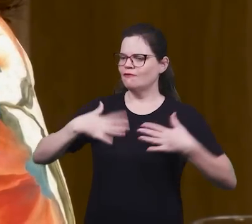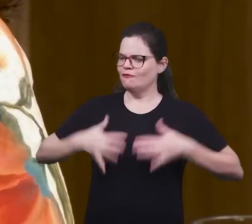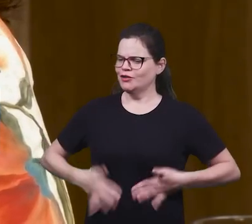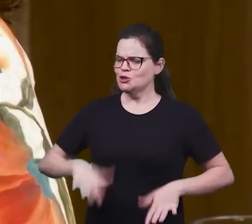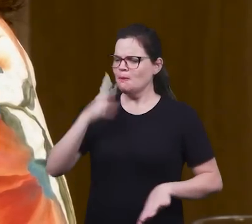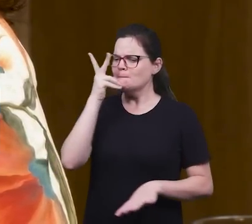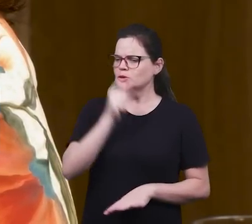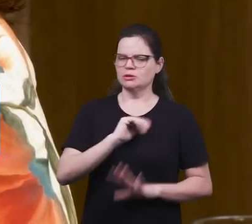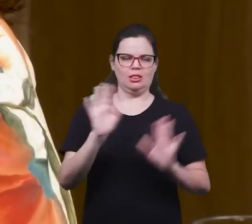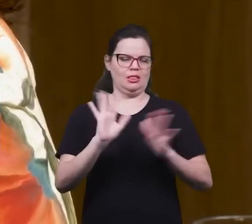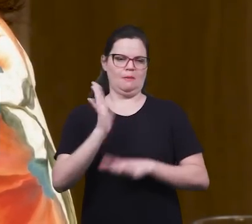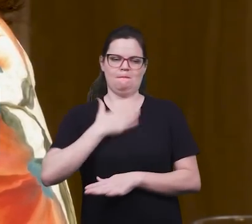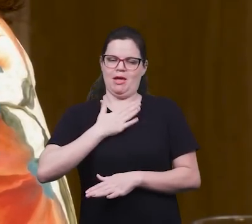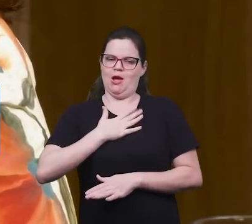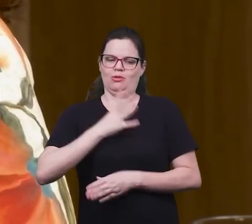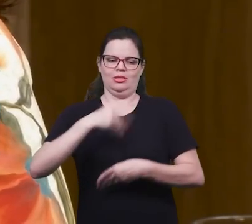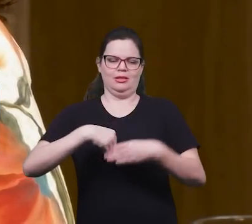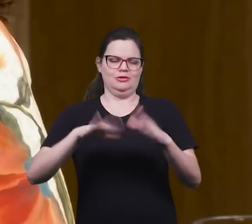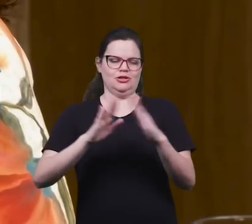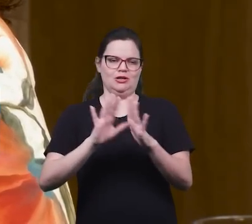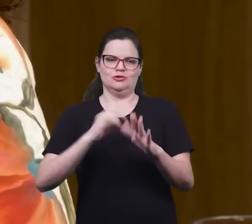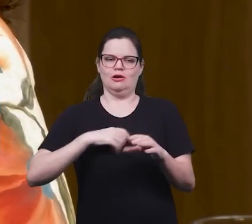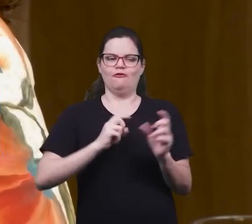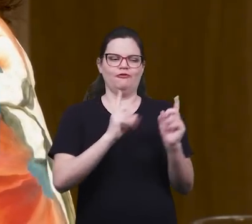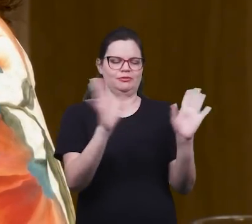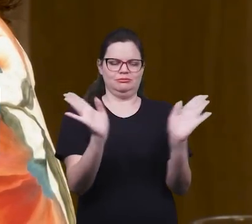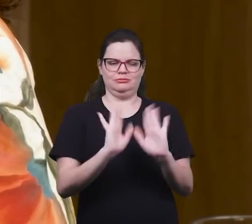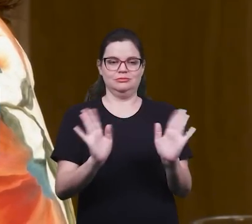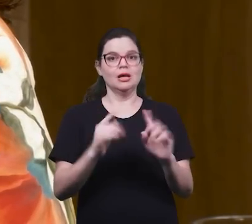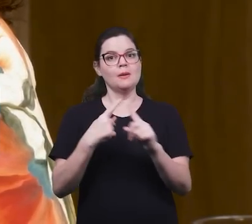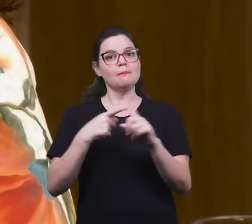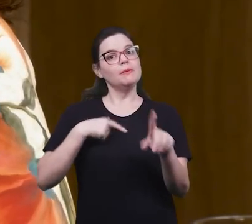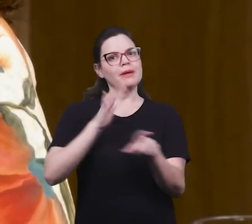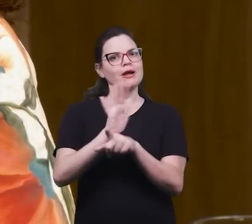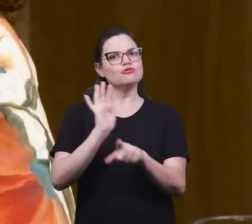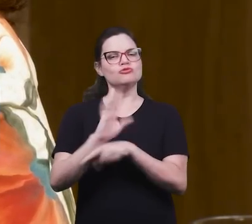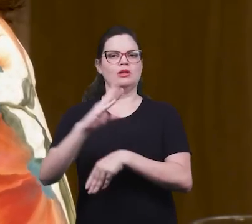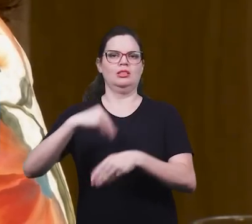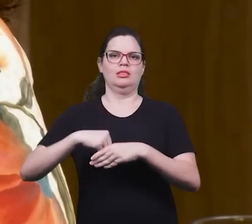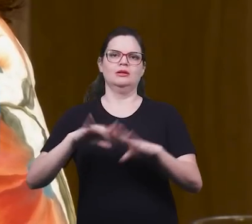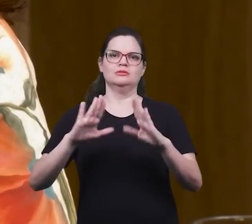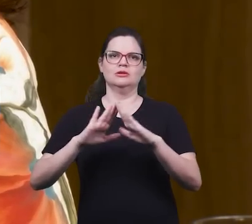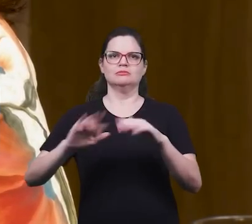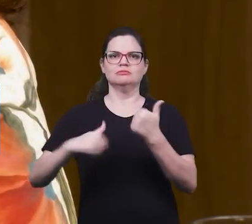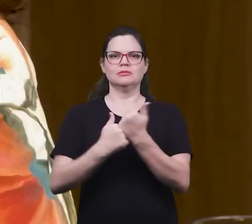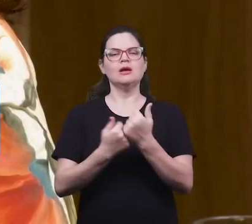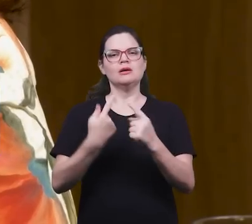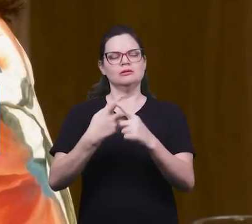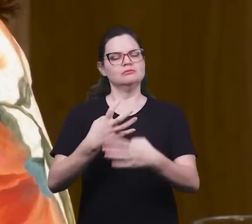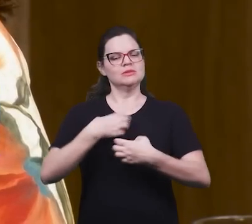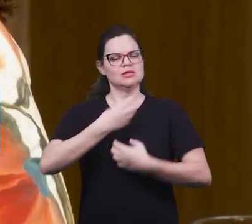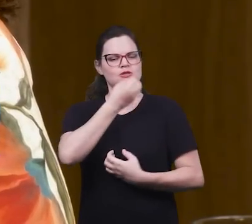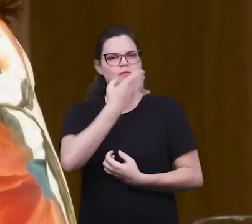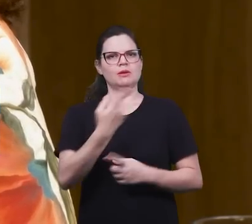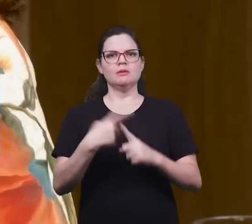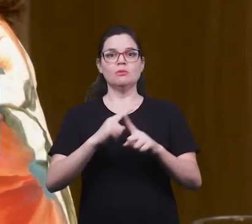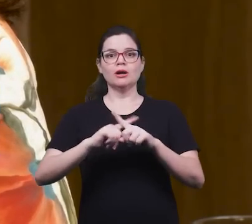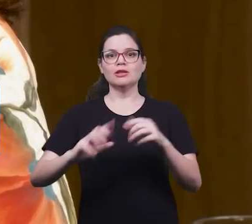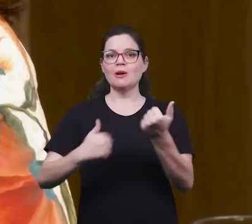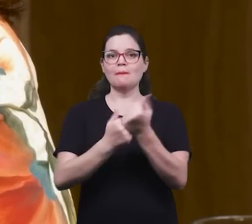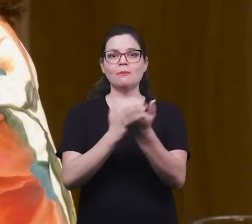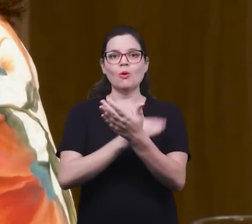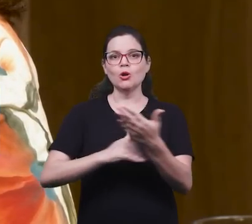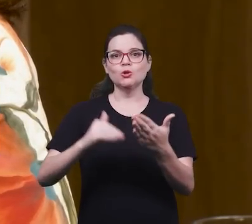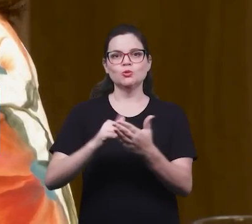Dentro de casa, né? E foi a minha experiência, assim, nesse sentido, né? Me senti realizada mesmo assim, pude dar o suporte a ele, cuidar